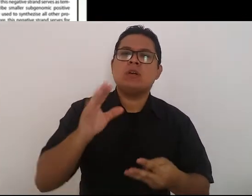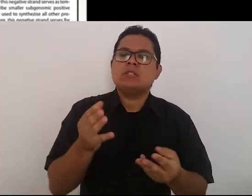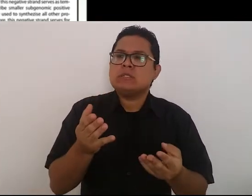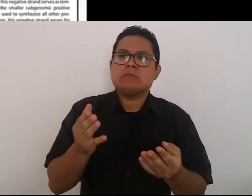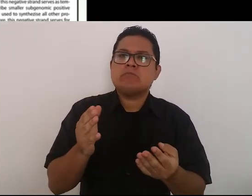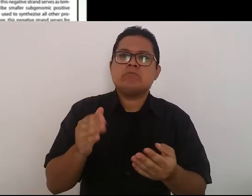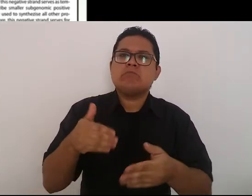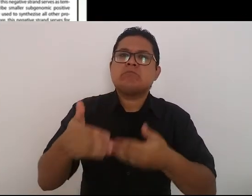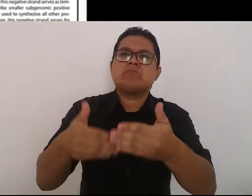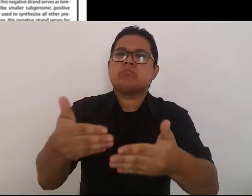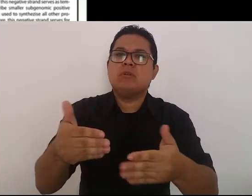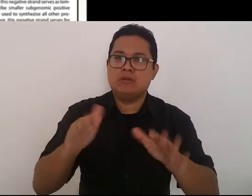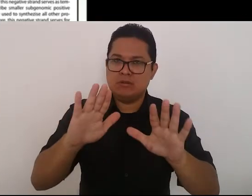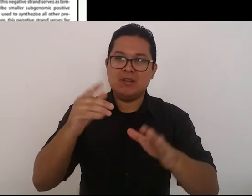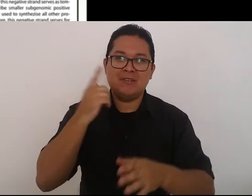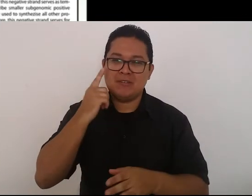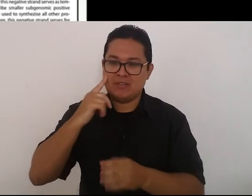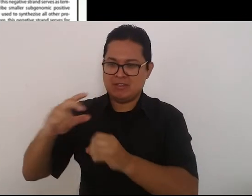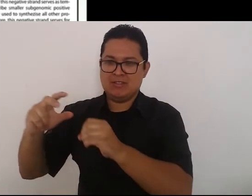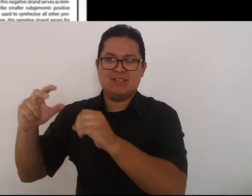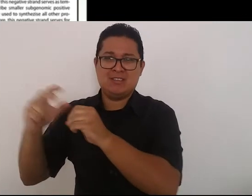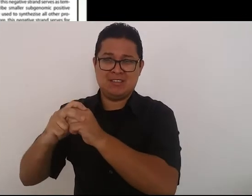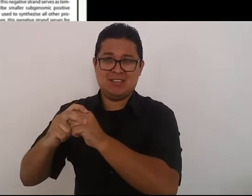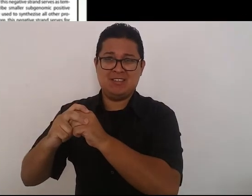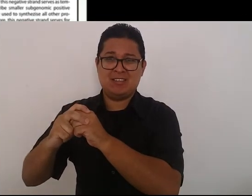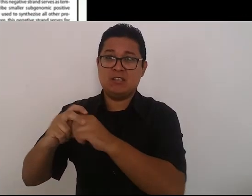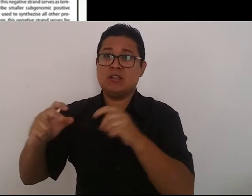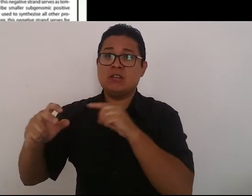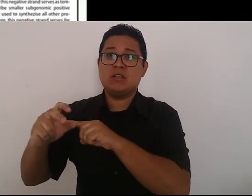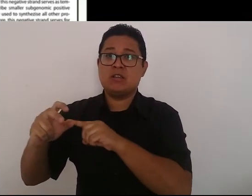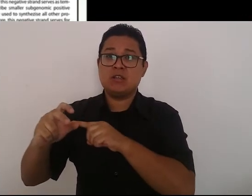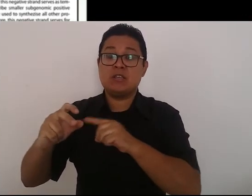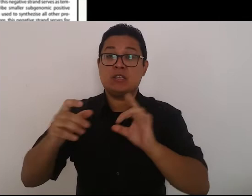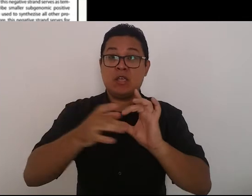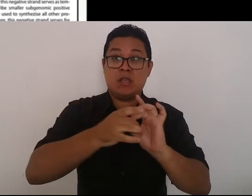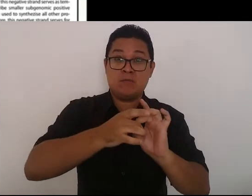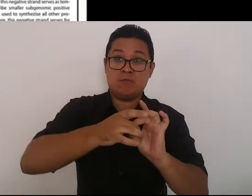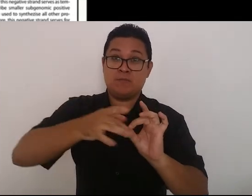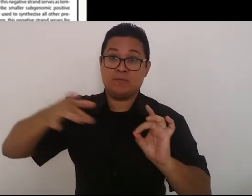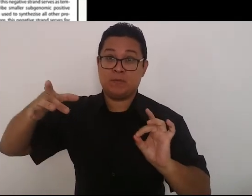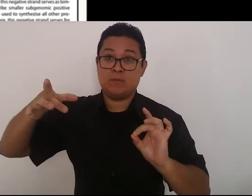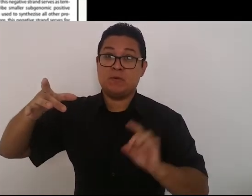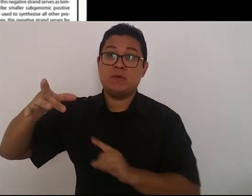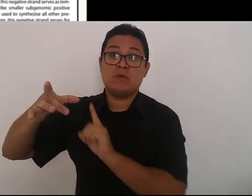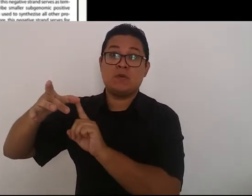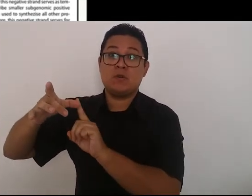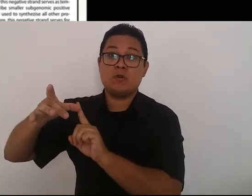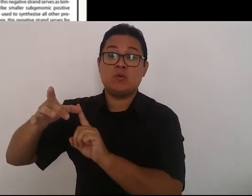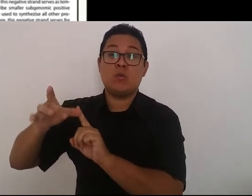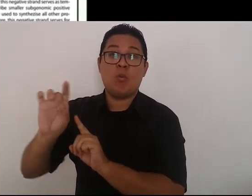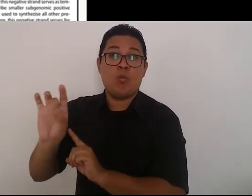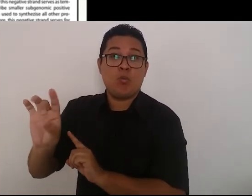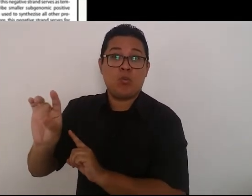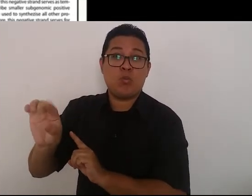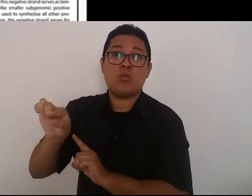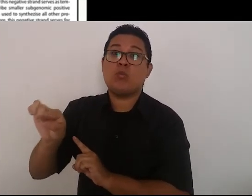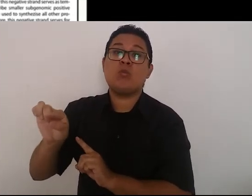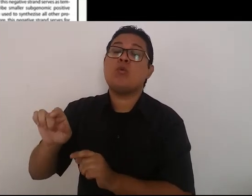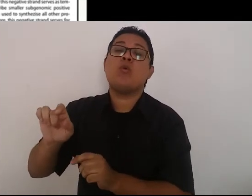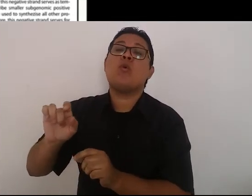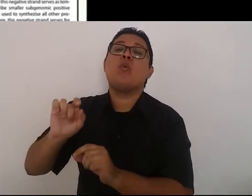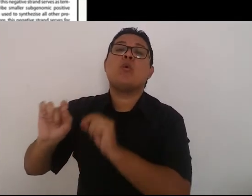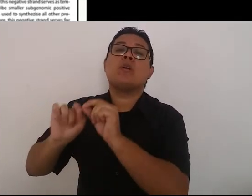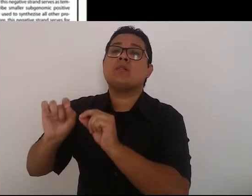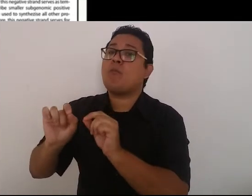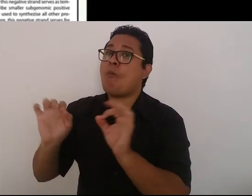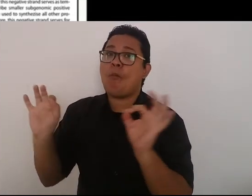que fora da célula são isso aqui, ó, inertes. Não tem função, eles não têm metabolismo, eles não se